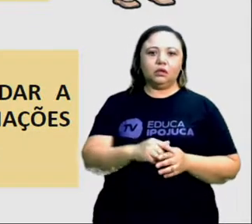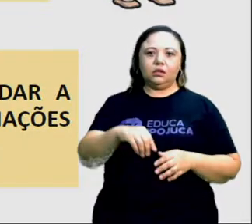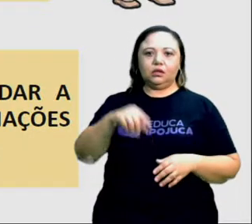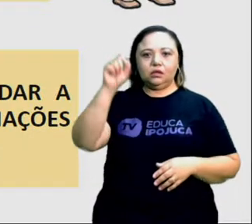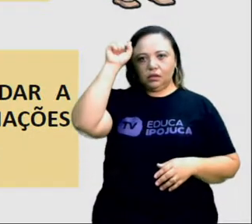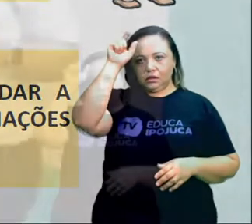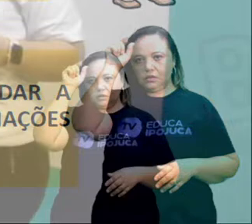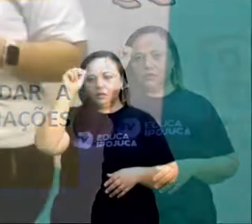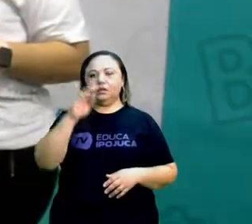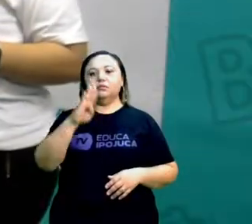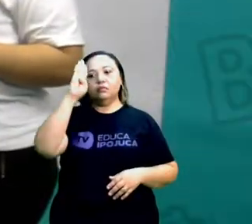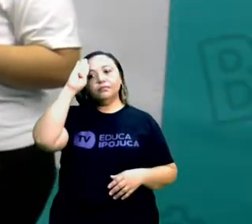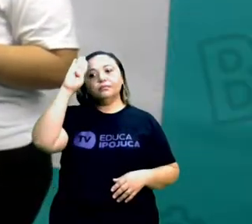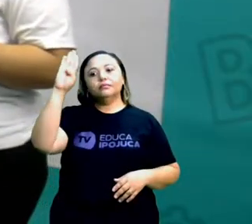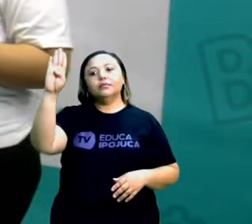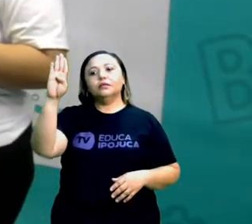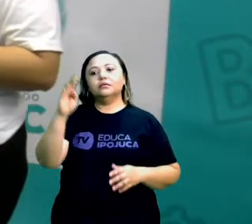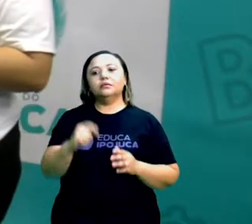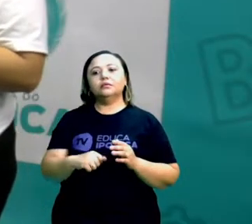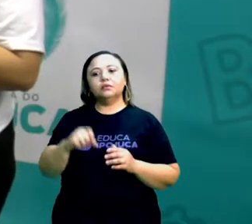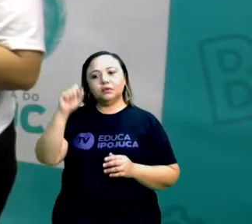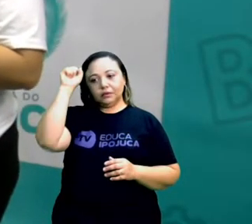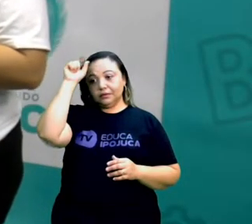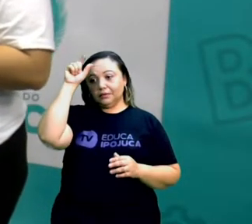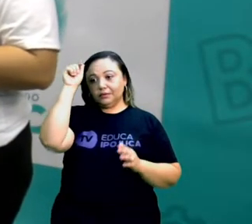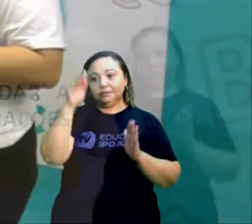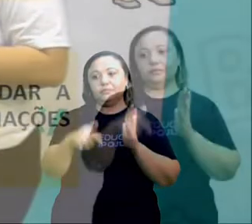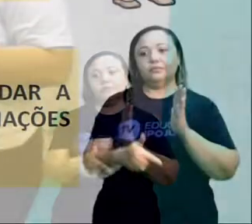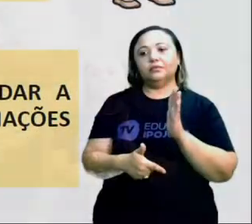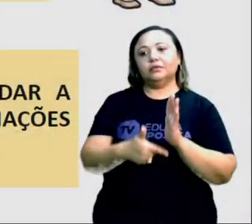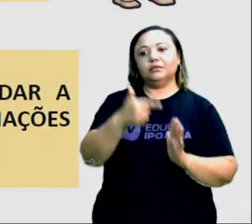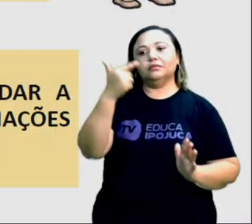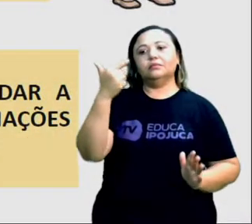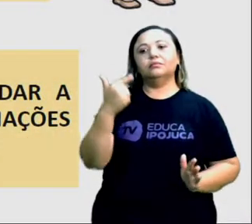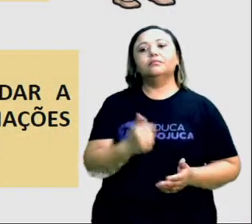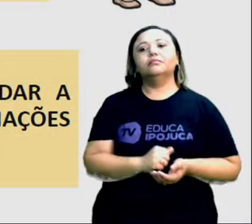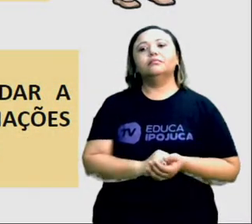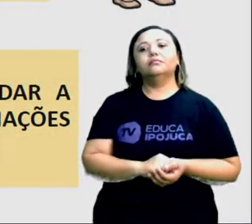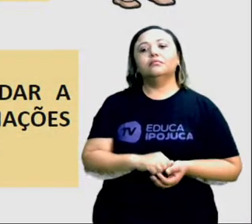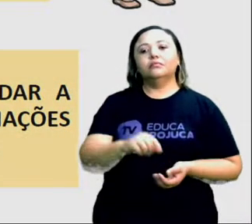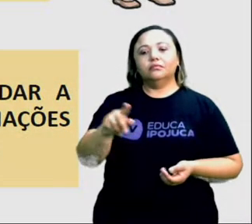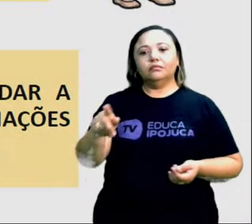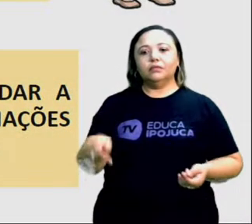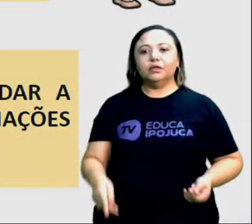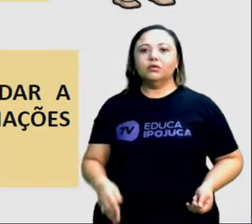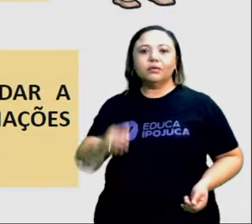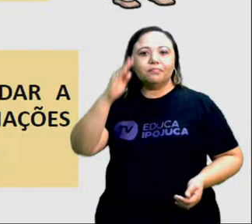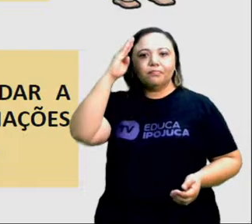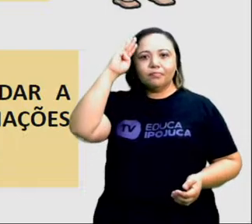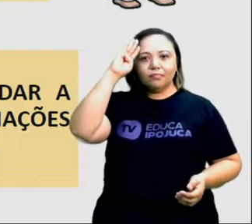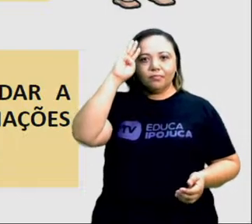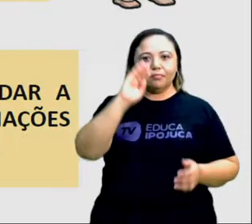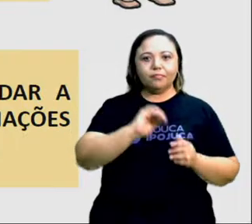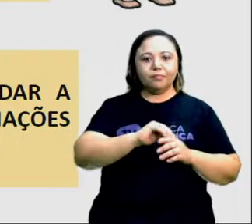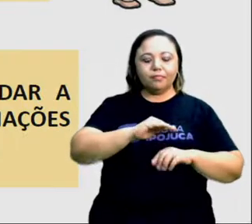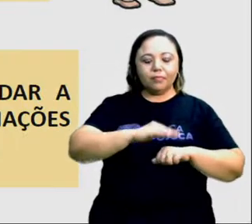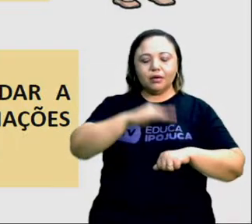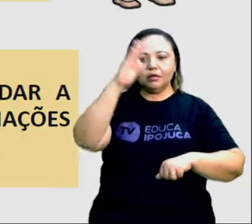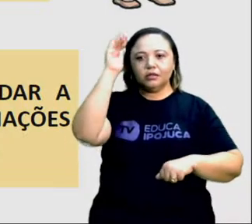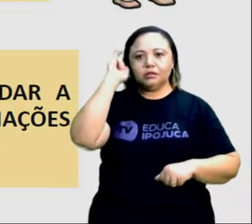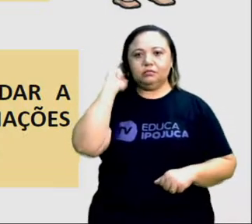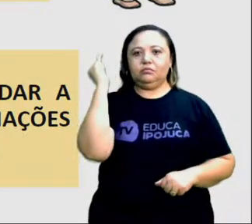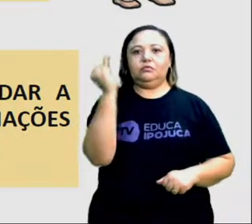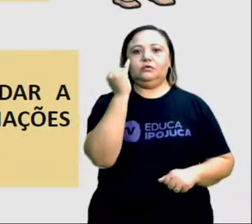A gente já viu isso em outras aulas, né? A ideia principal é o que se fala de mais importante no texto.